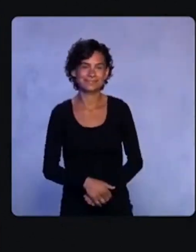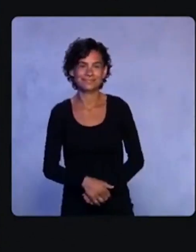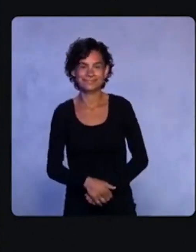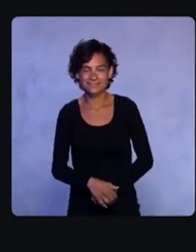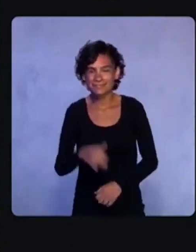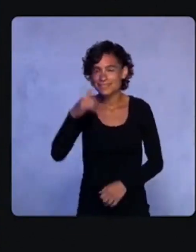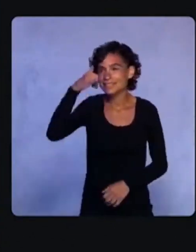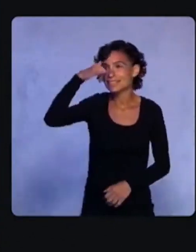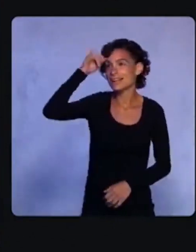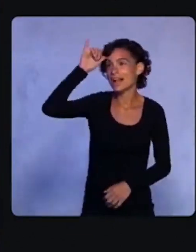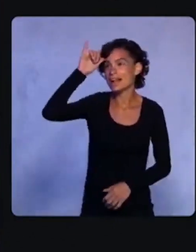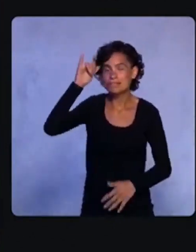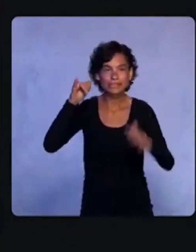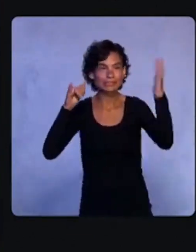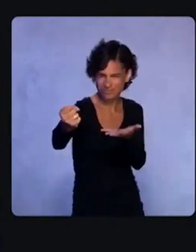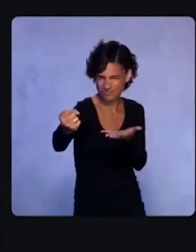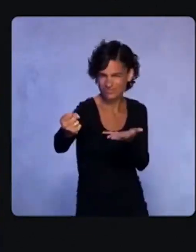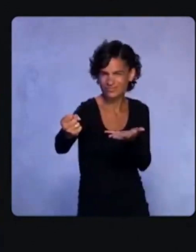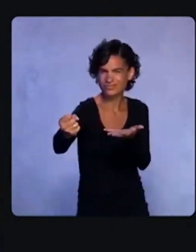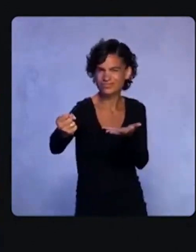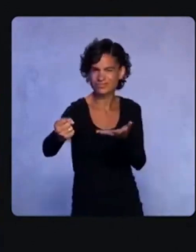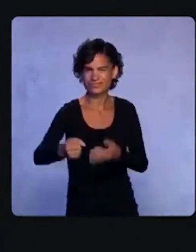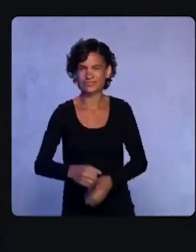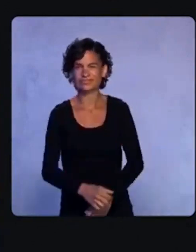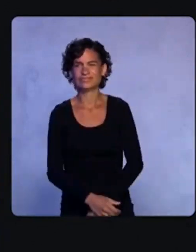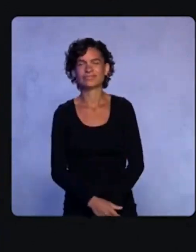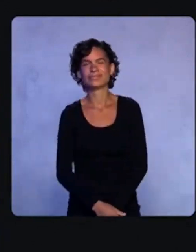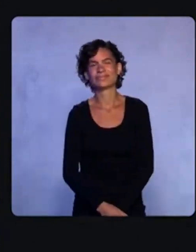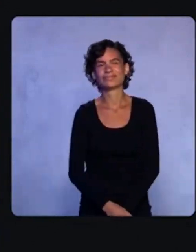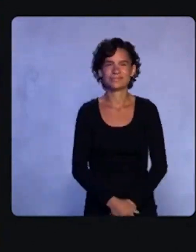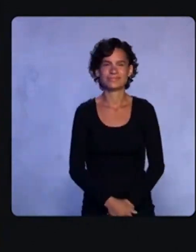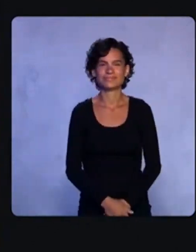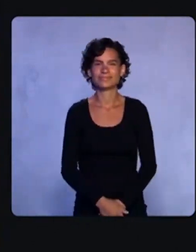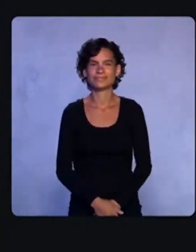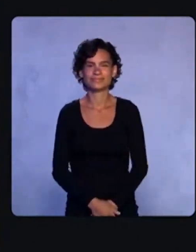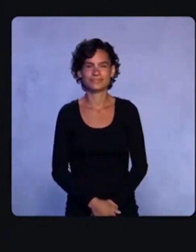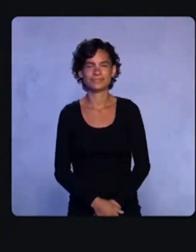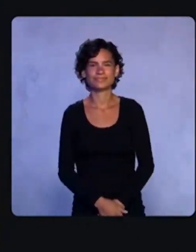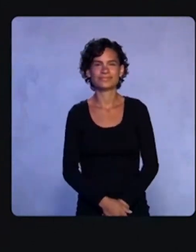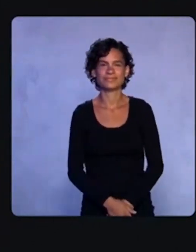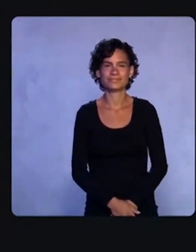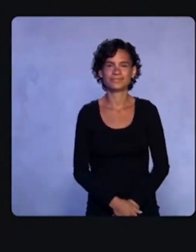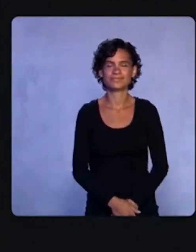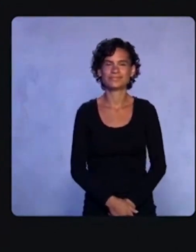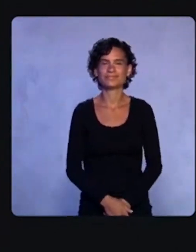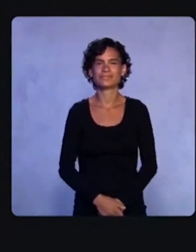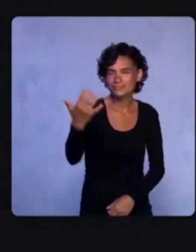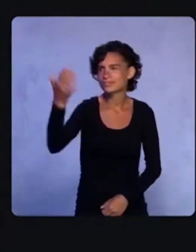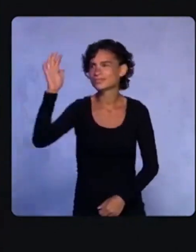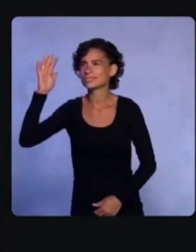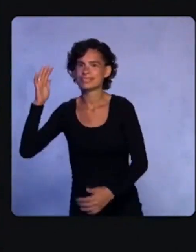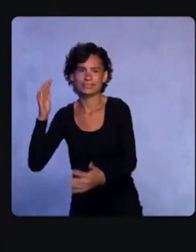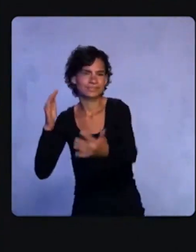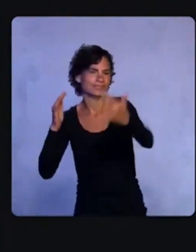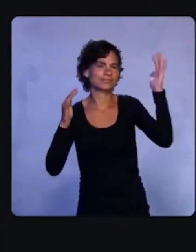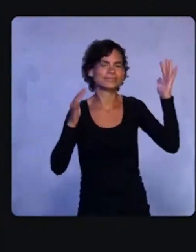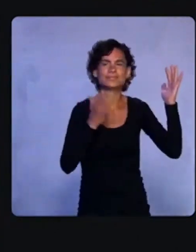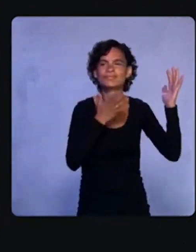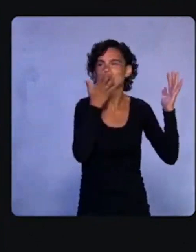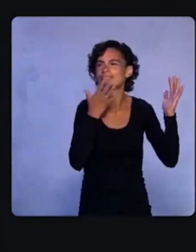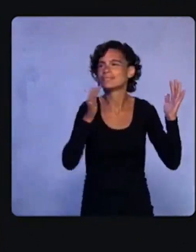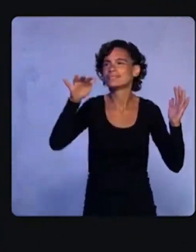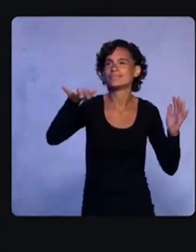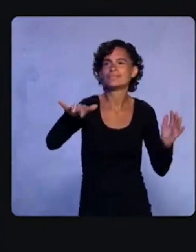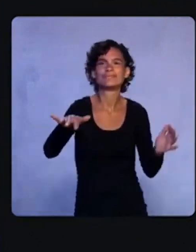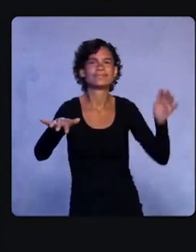implantação. O evento começou com uma apresentação musical diferente. Um sistema com inteligência artificial adaptou a